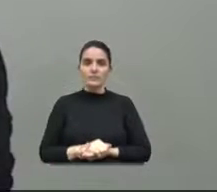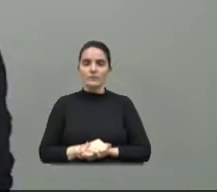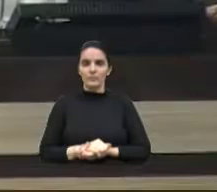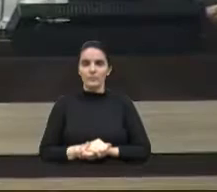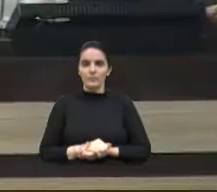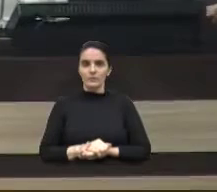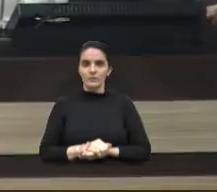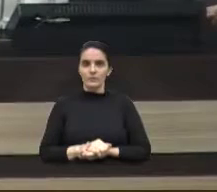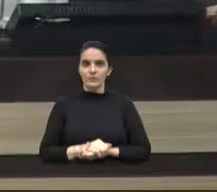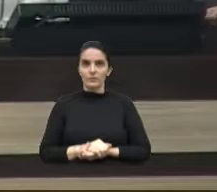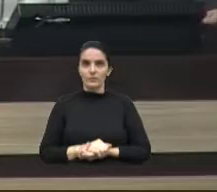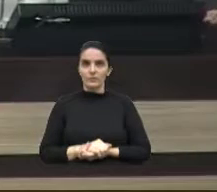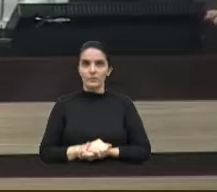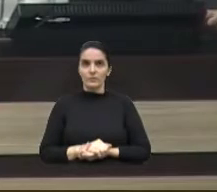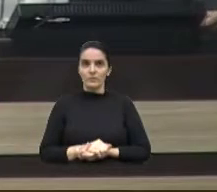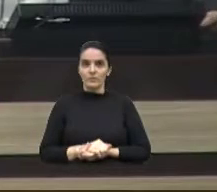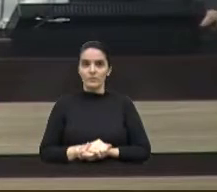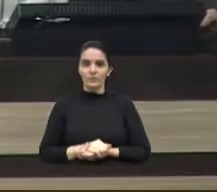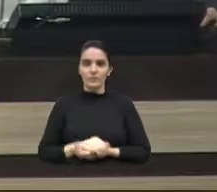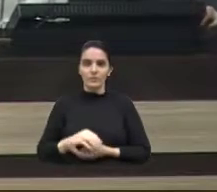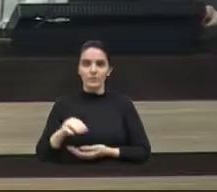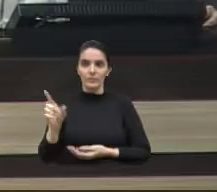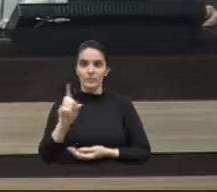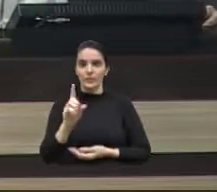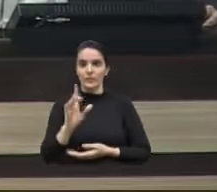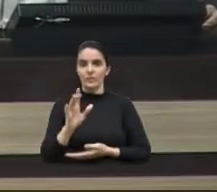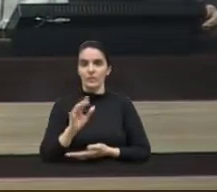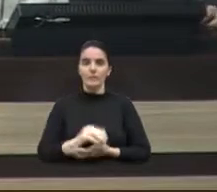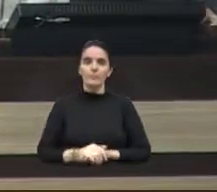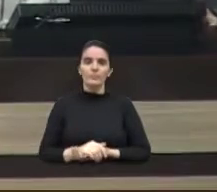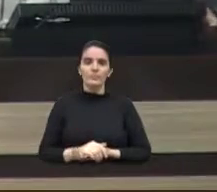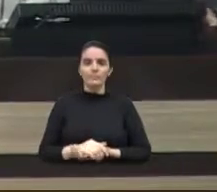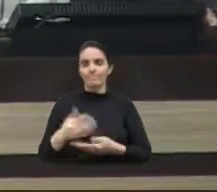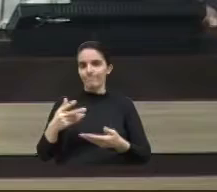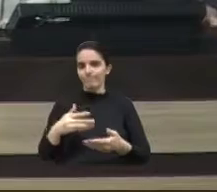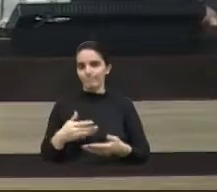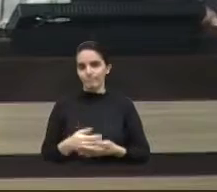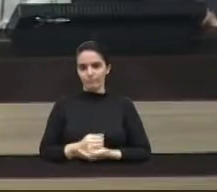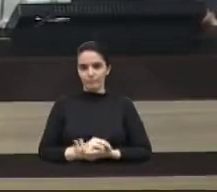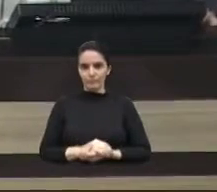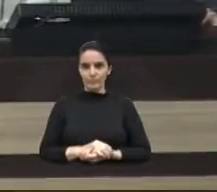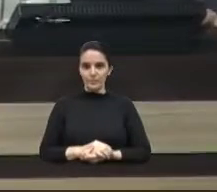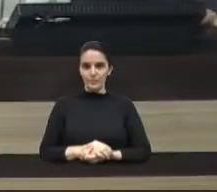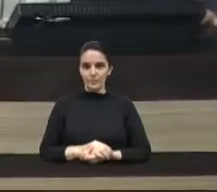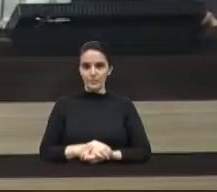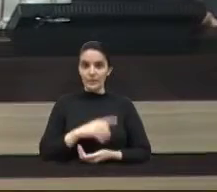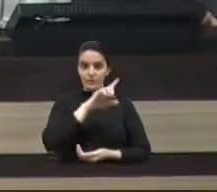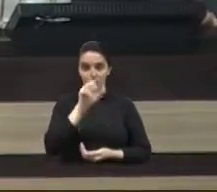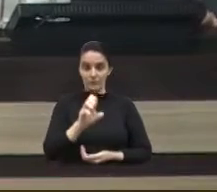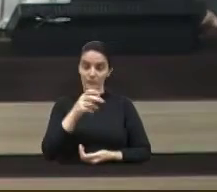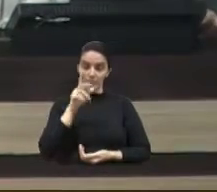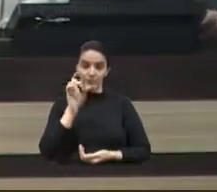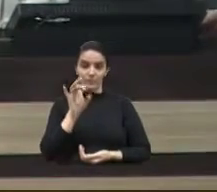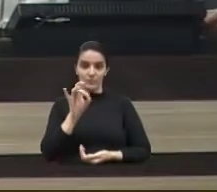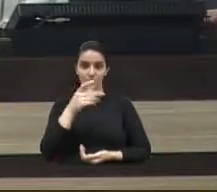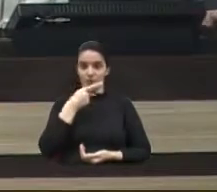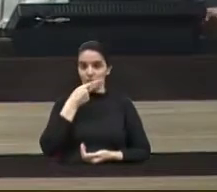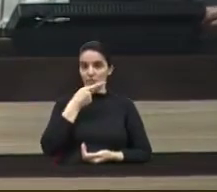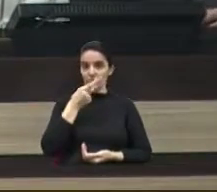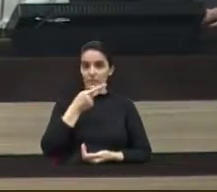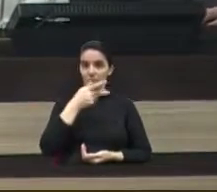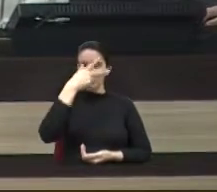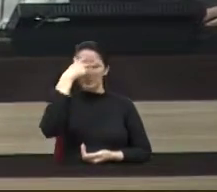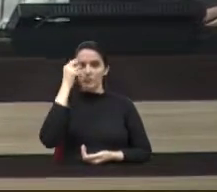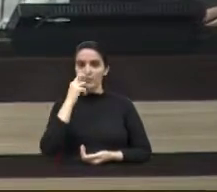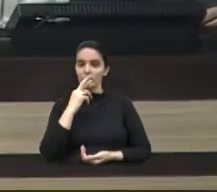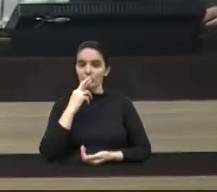essa a intenção. Se a senhora acha que foi, fica... Eu não achei, não disse isso. Eu só estou dizendo que tem o requerimento, vai vir uma